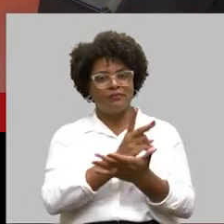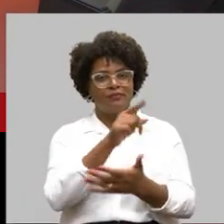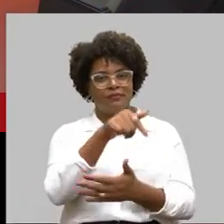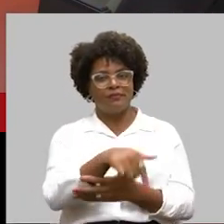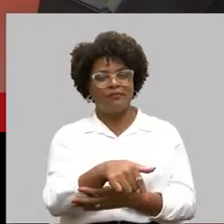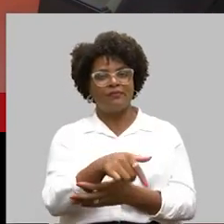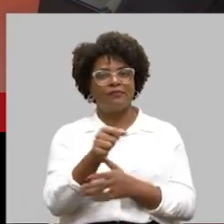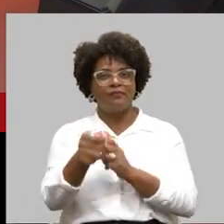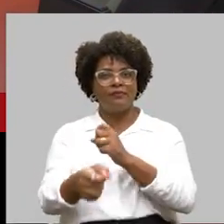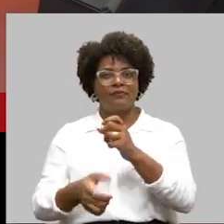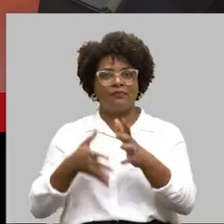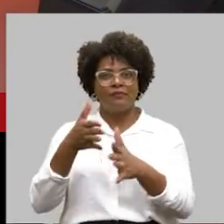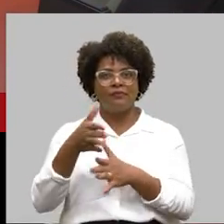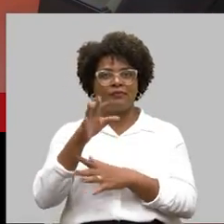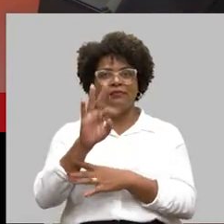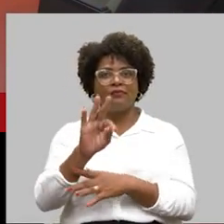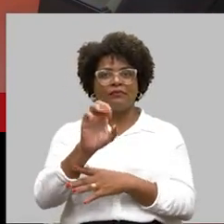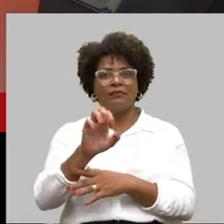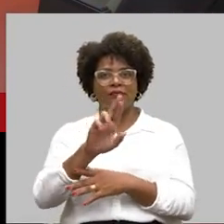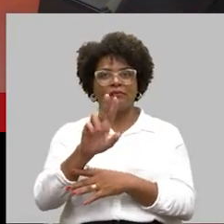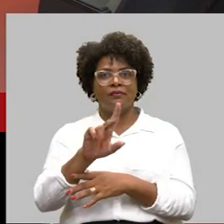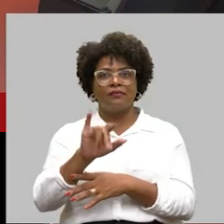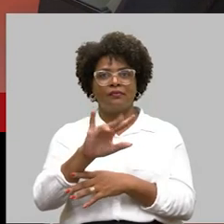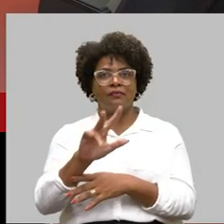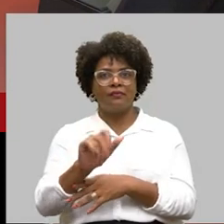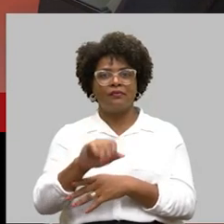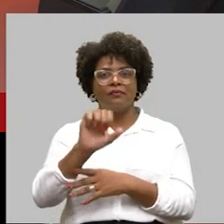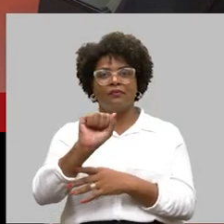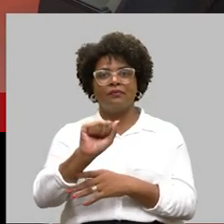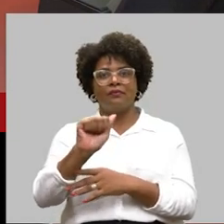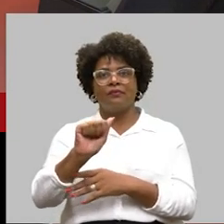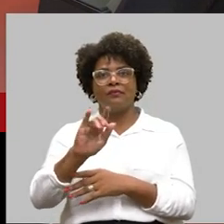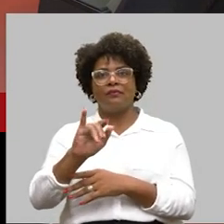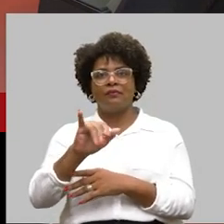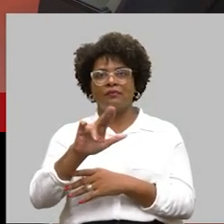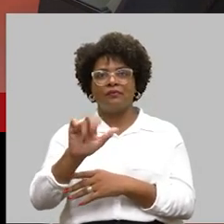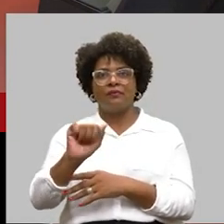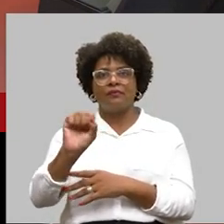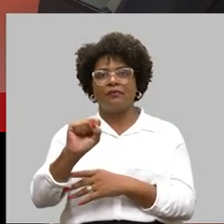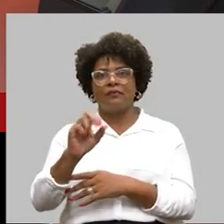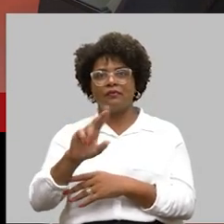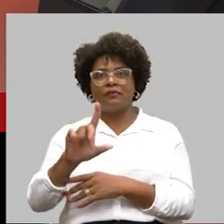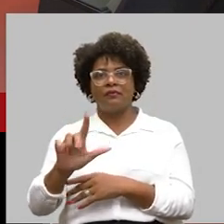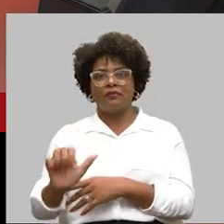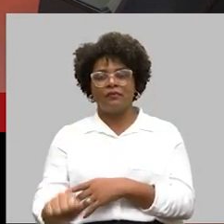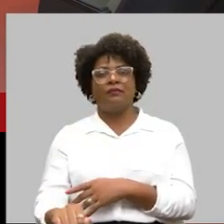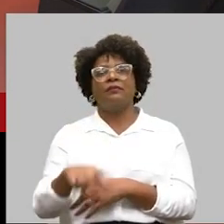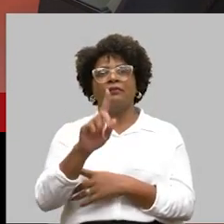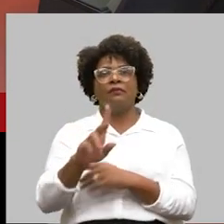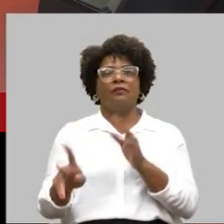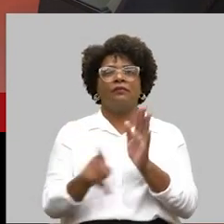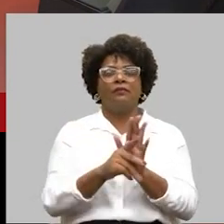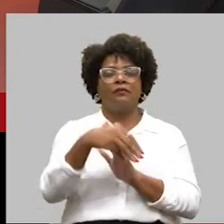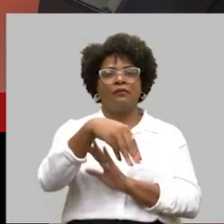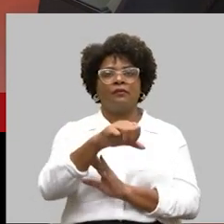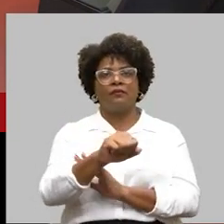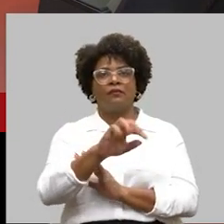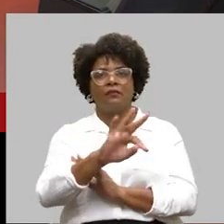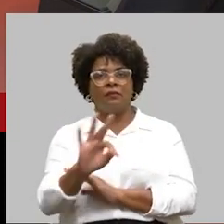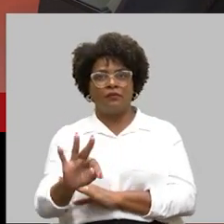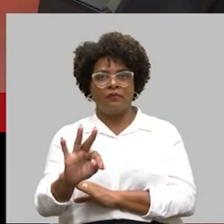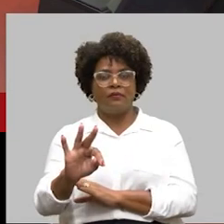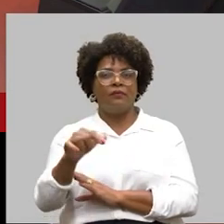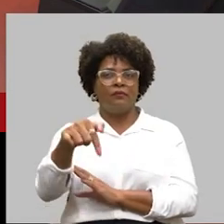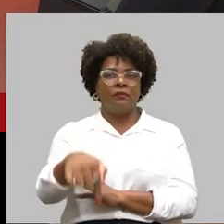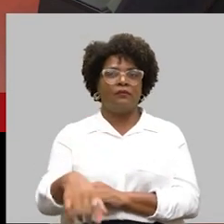senhora Terezinha Sabino de Souza da direção Estadual do setor de saúde do movimento do trabalhadores Sem Terra de Minas Gerais MST